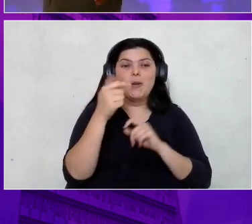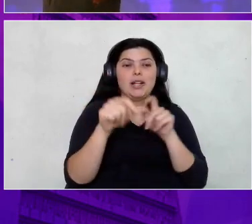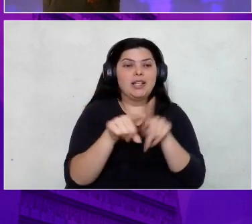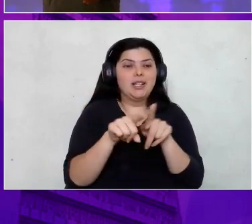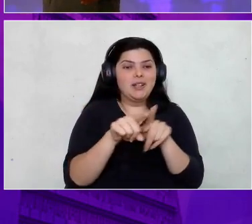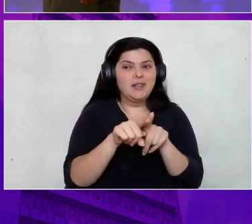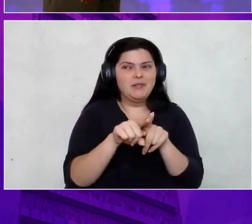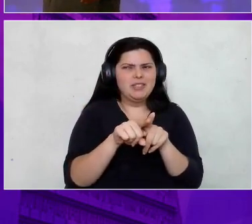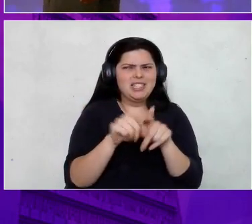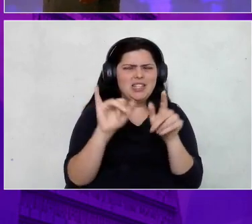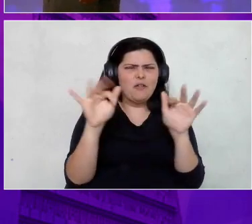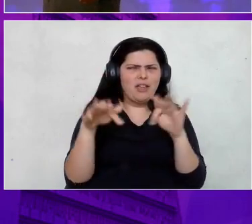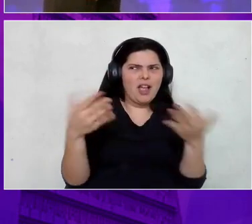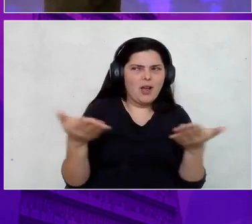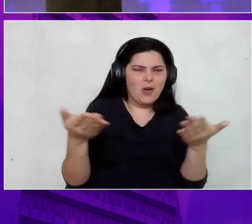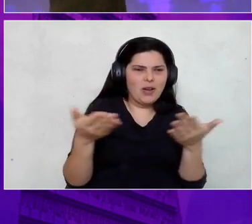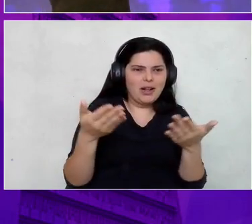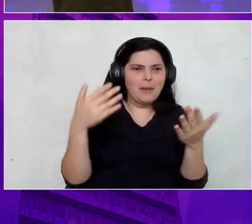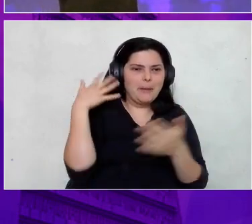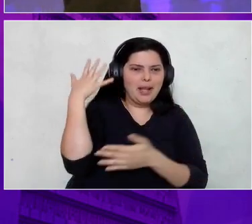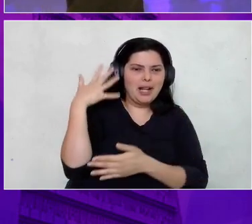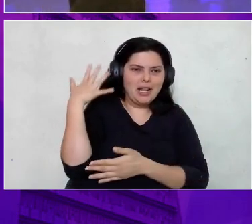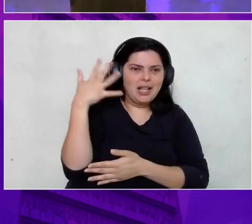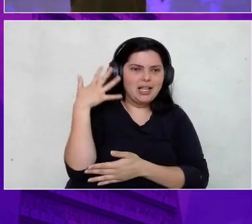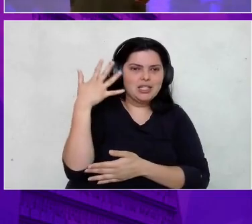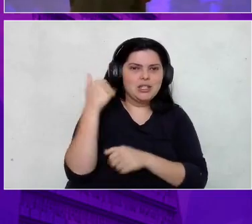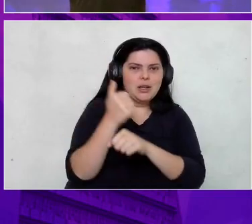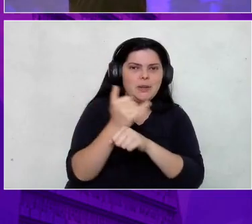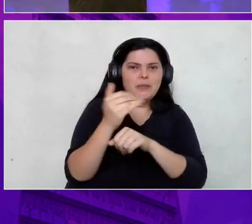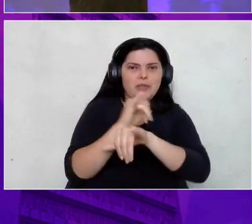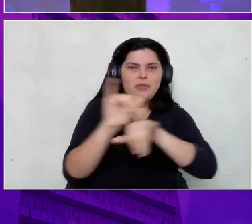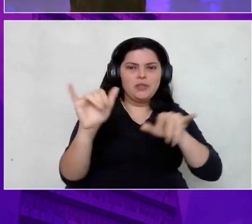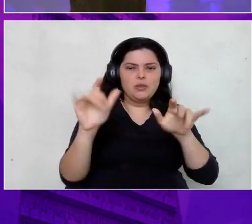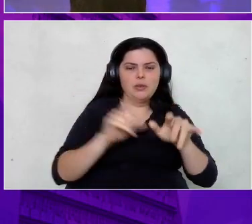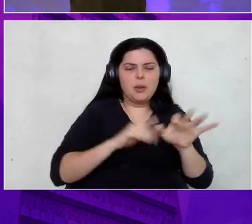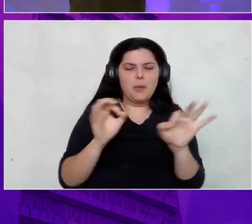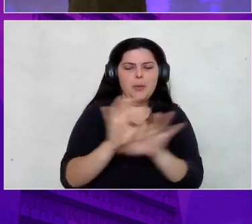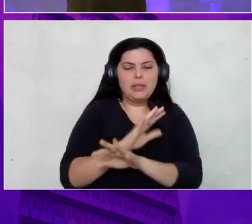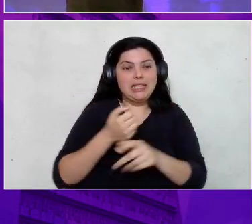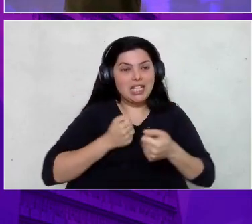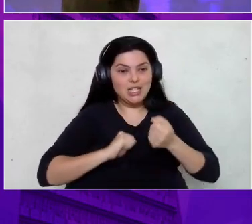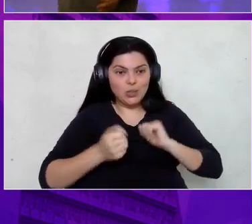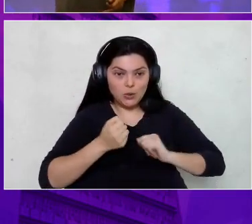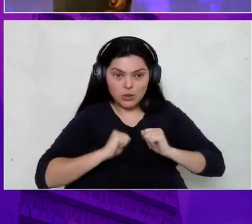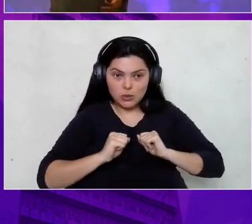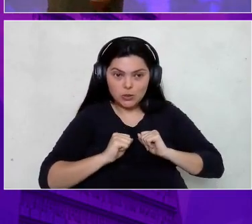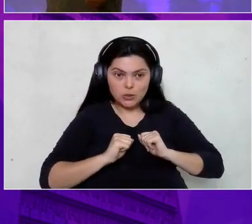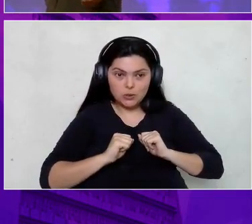agora a palestra, já estava passado o recado. Ansioso?